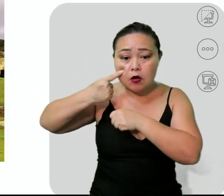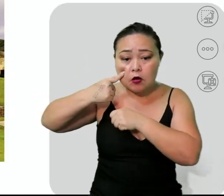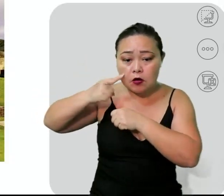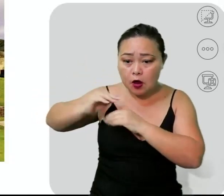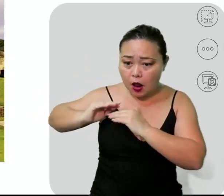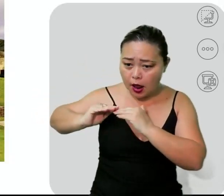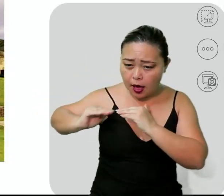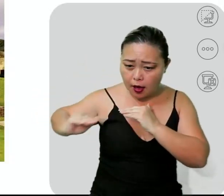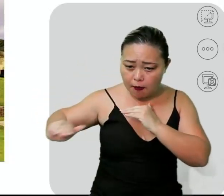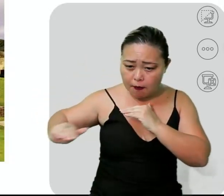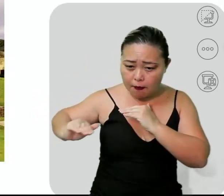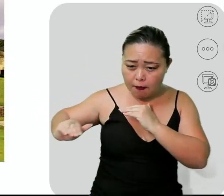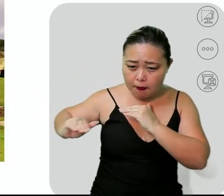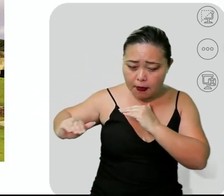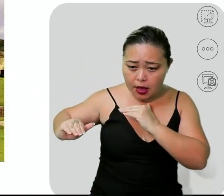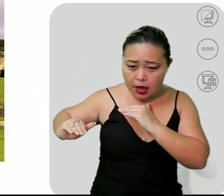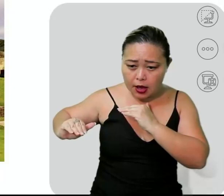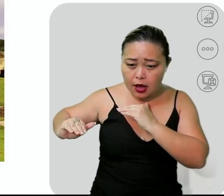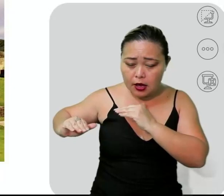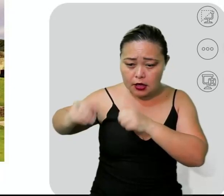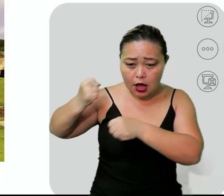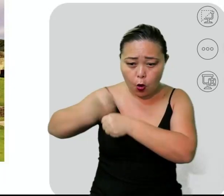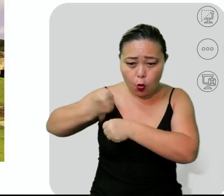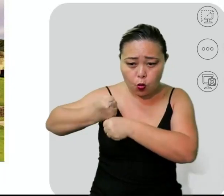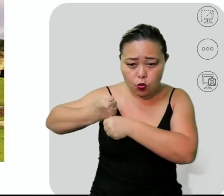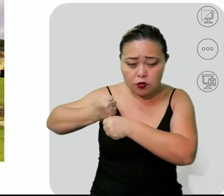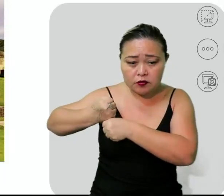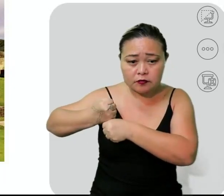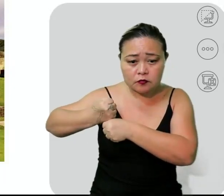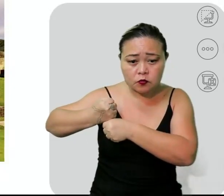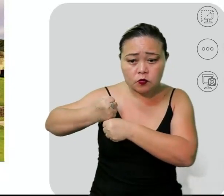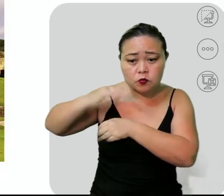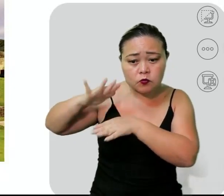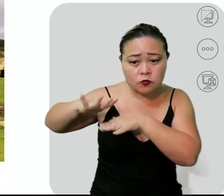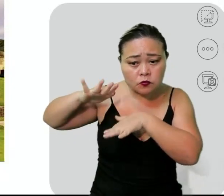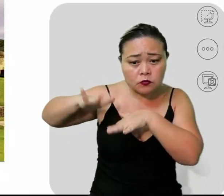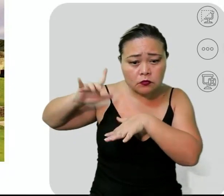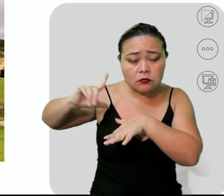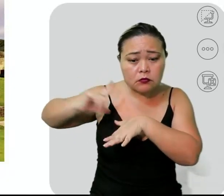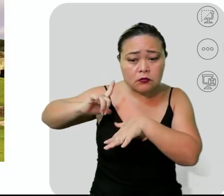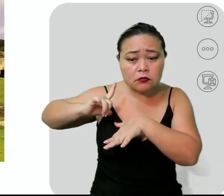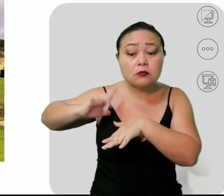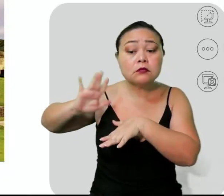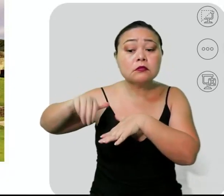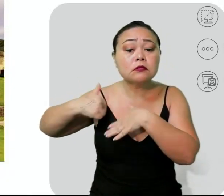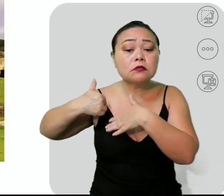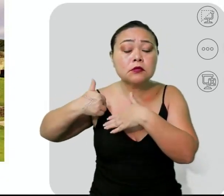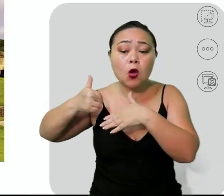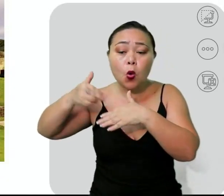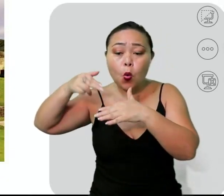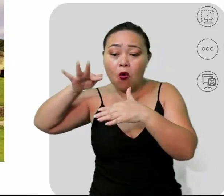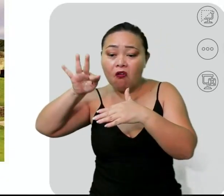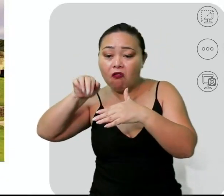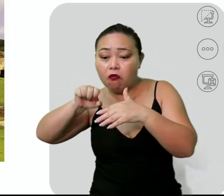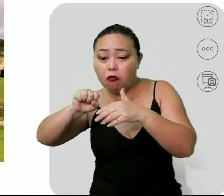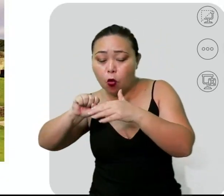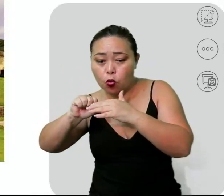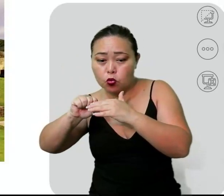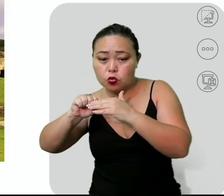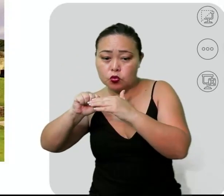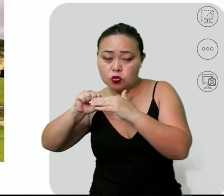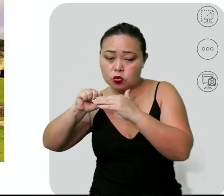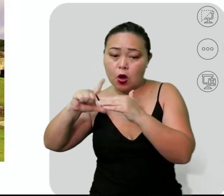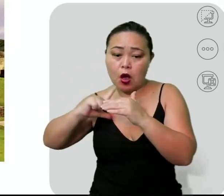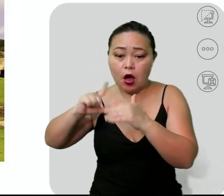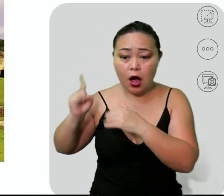o alicerce dessa construção. E algumas delas, inclusive, existe um fosso na sua lateral.